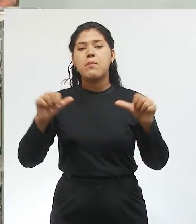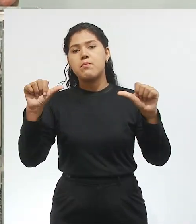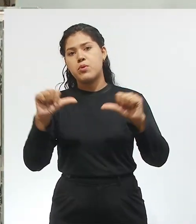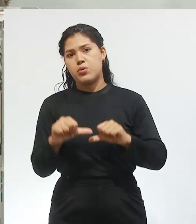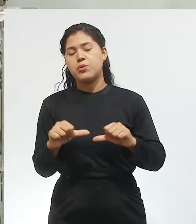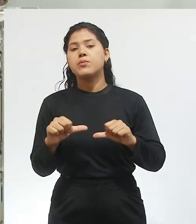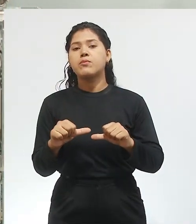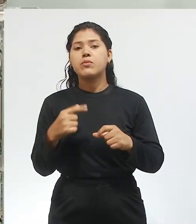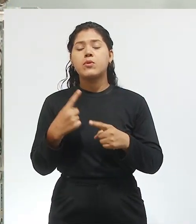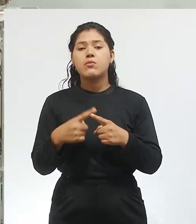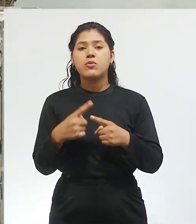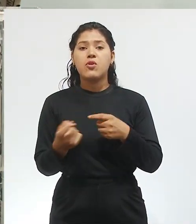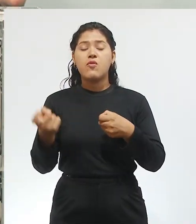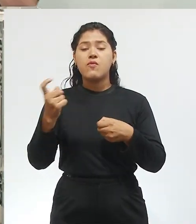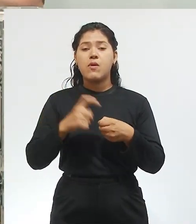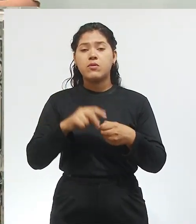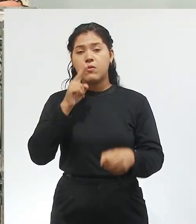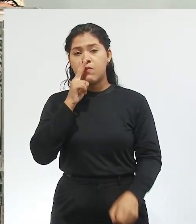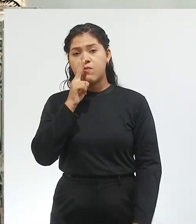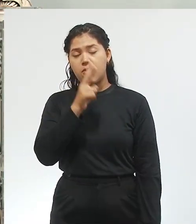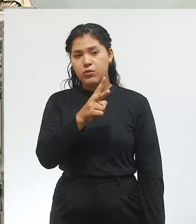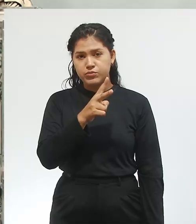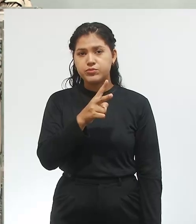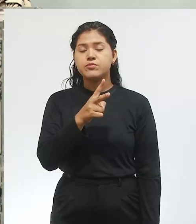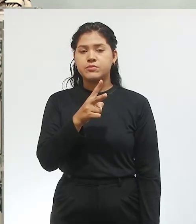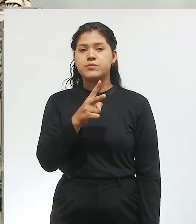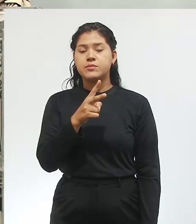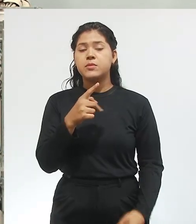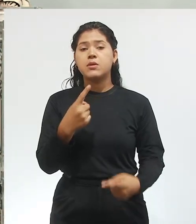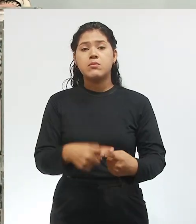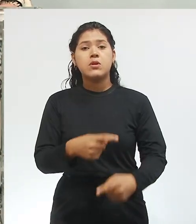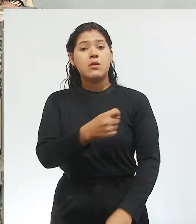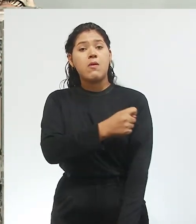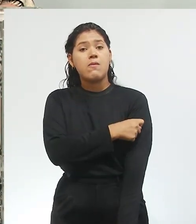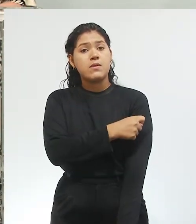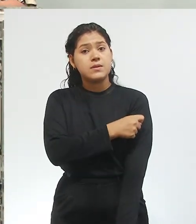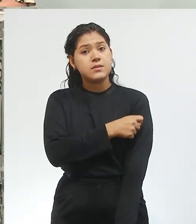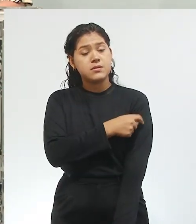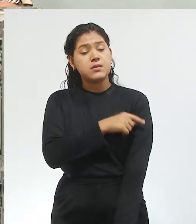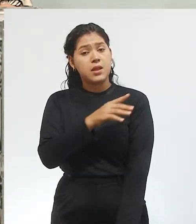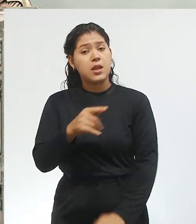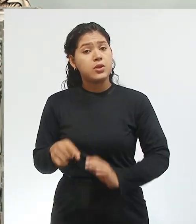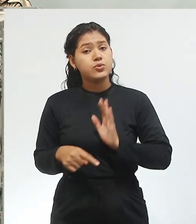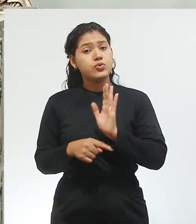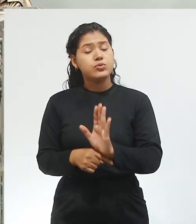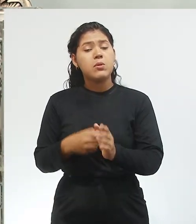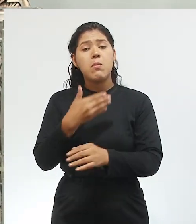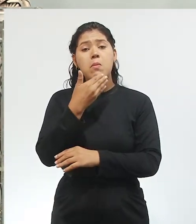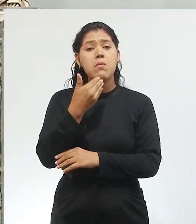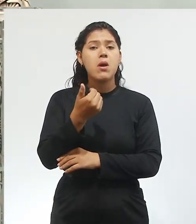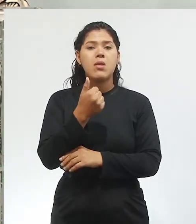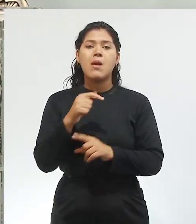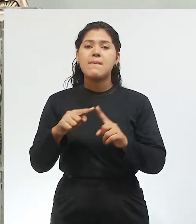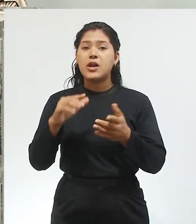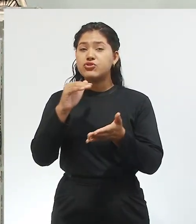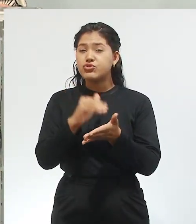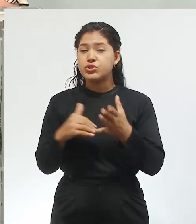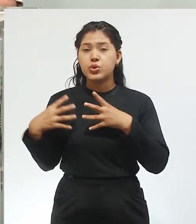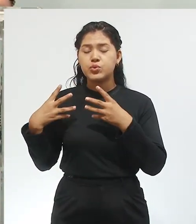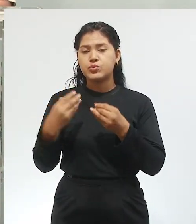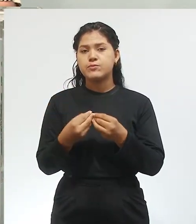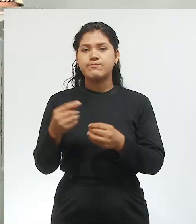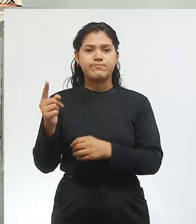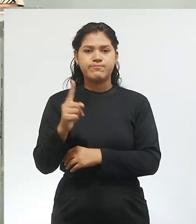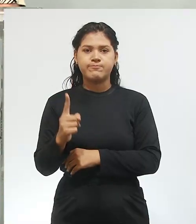aqueles que se vacinaram, porque a vacina ela não é algo que vai tirar totalmente, ela ameniza um pouco a doença e tal, né? Mas o problema